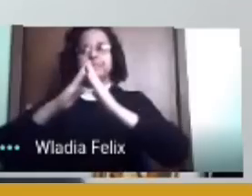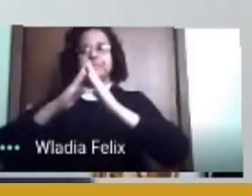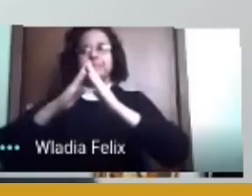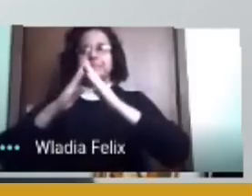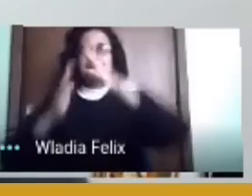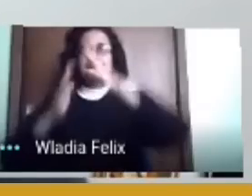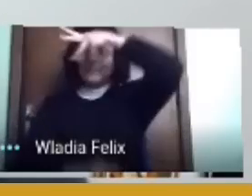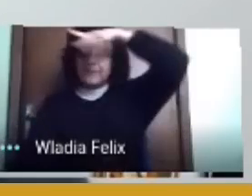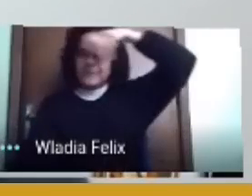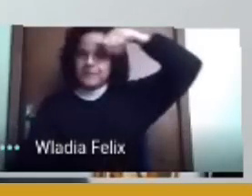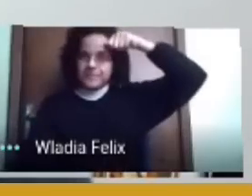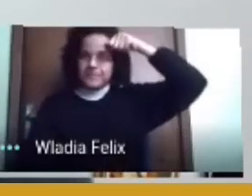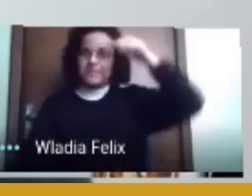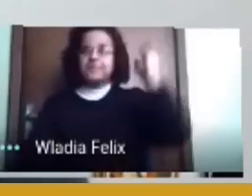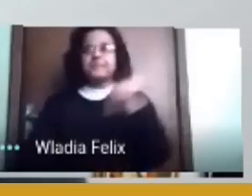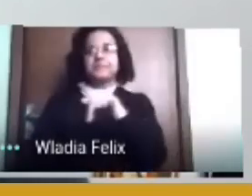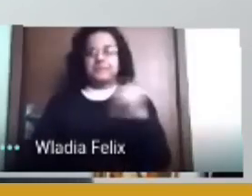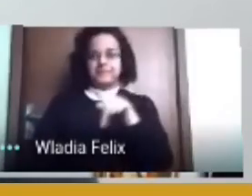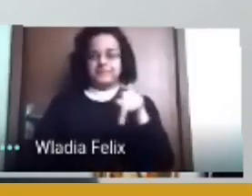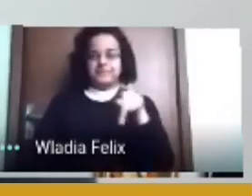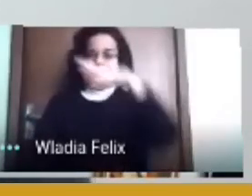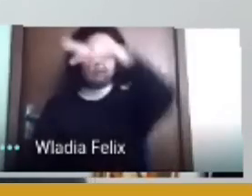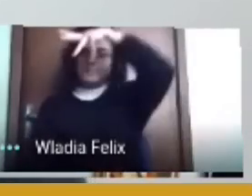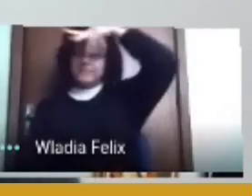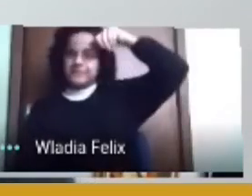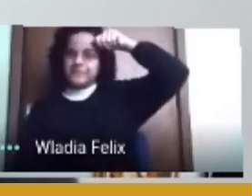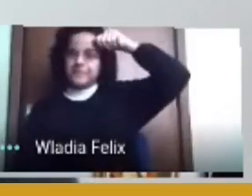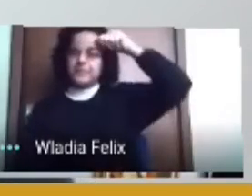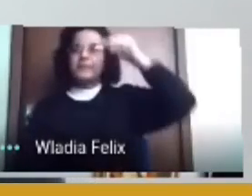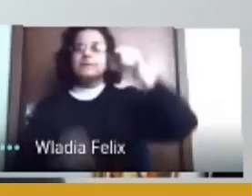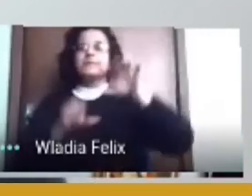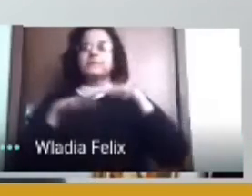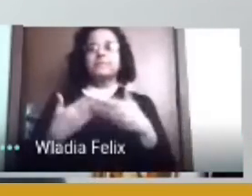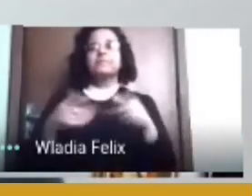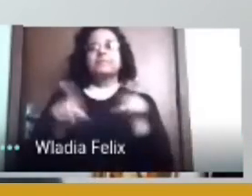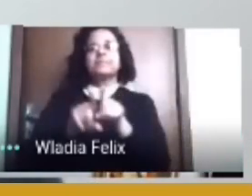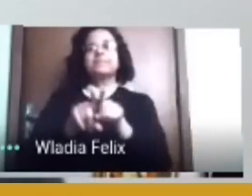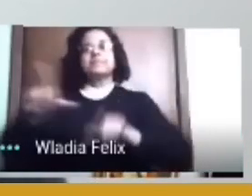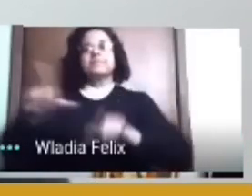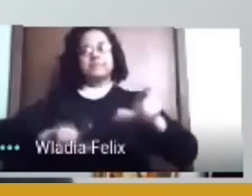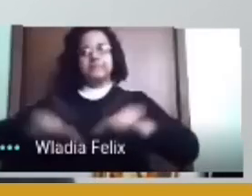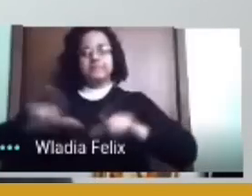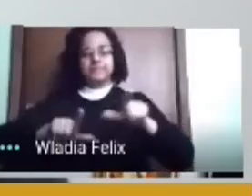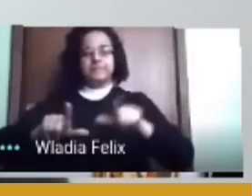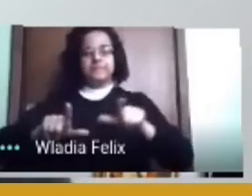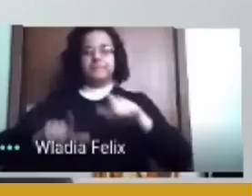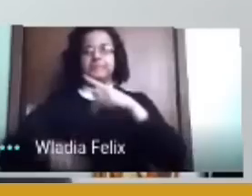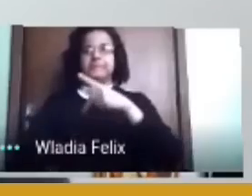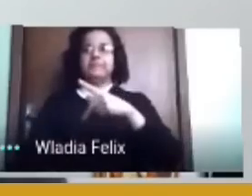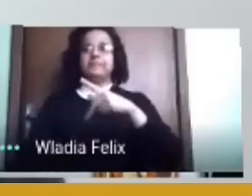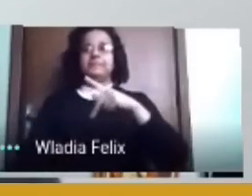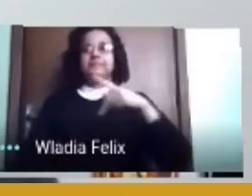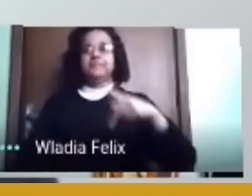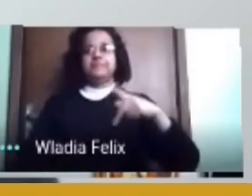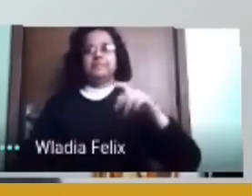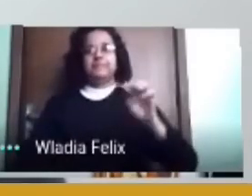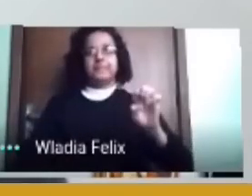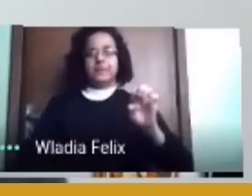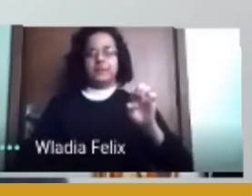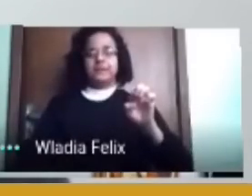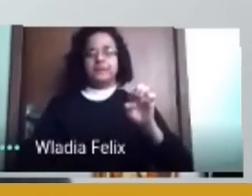eu coordeno o Parfor e trabalho também no PPE de lá, no Programa de Pós-Graduação em Educação lá